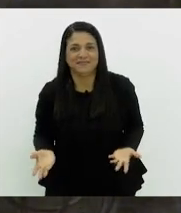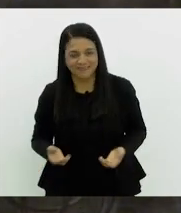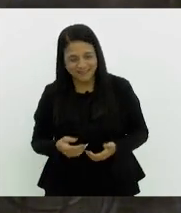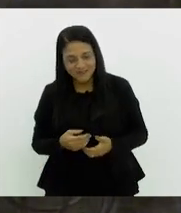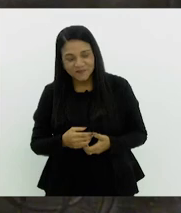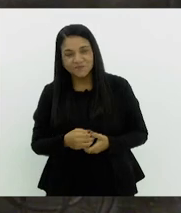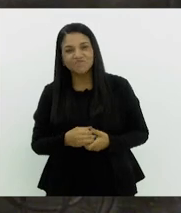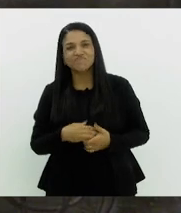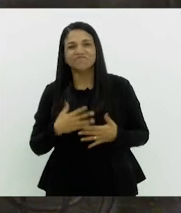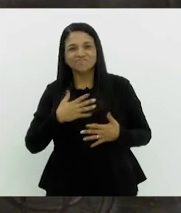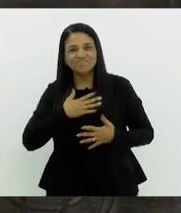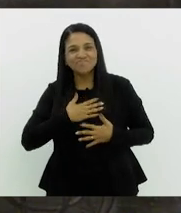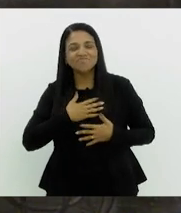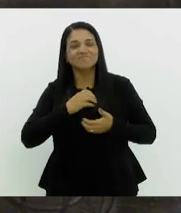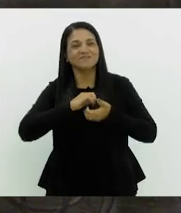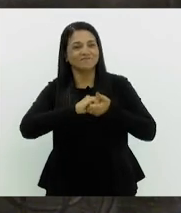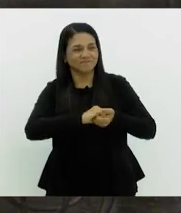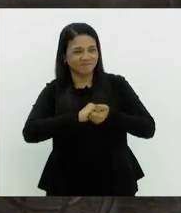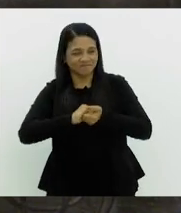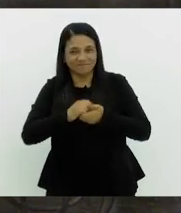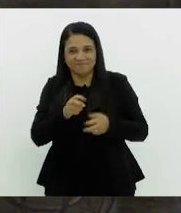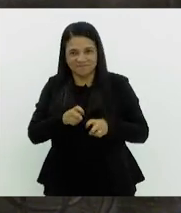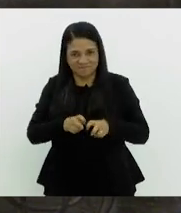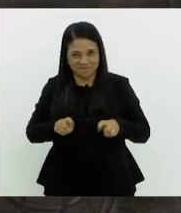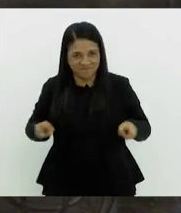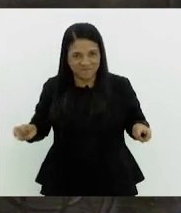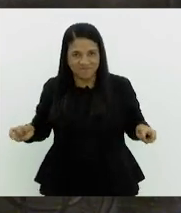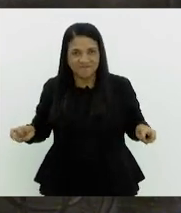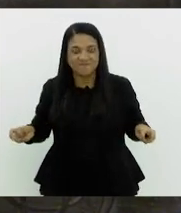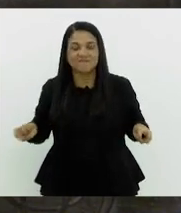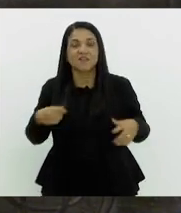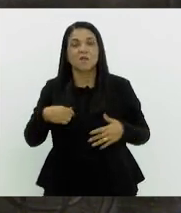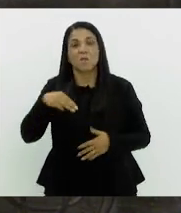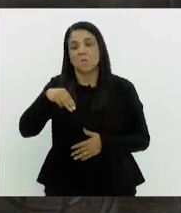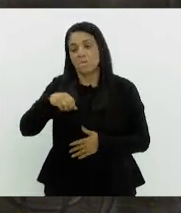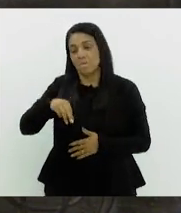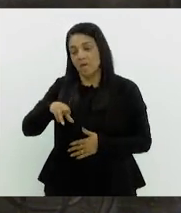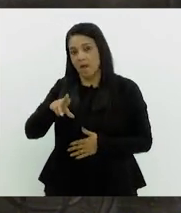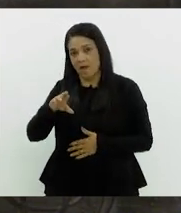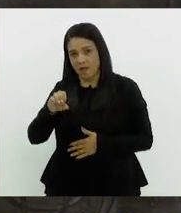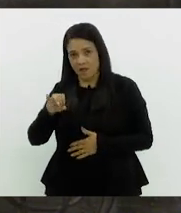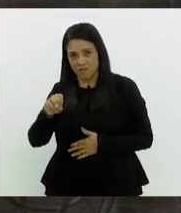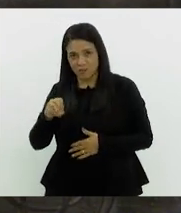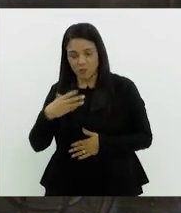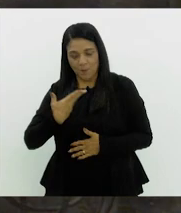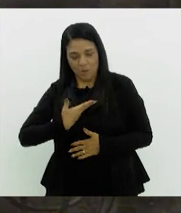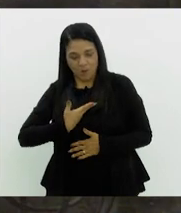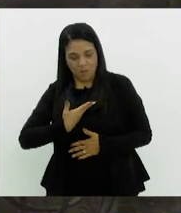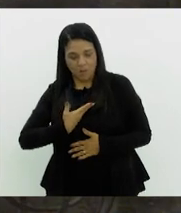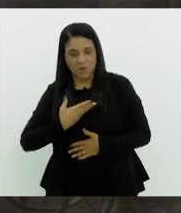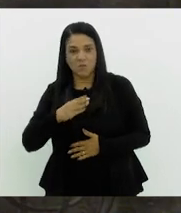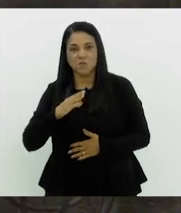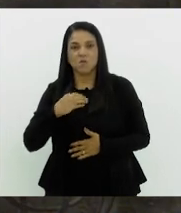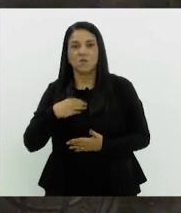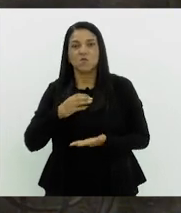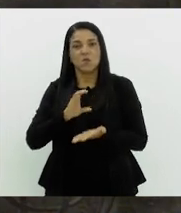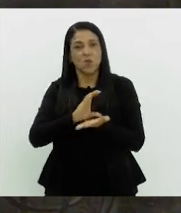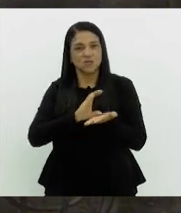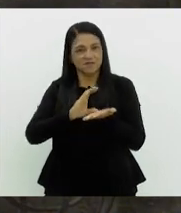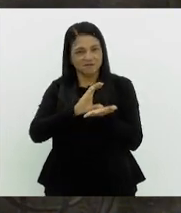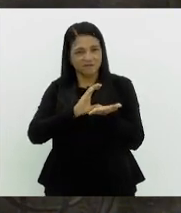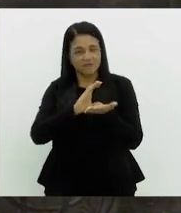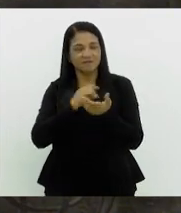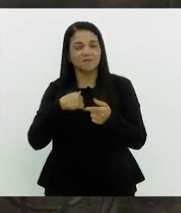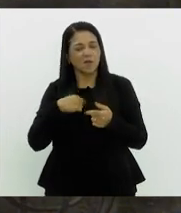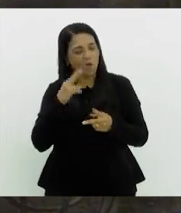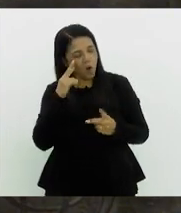e gostaria de cumprimentar a mesa toda, cumprimentar o Márcio, meu colega conselheiro, mas quando eu olho para o Márcio, eu vejo ele como meu